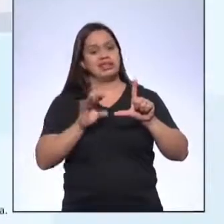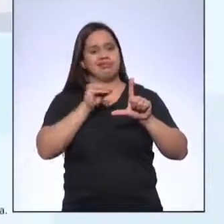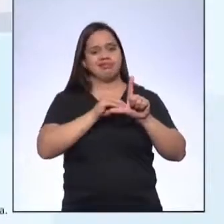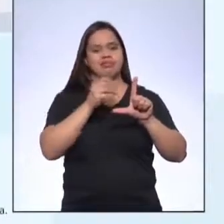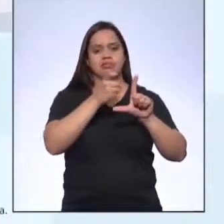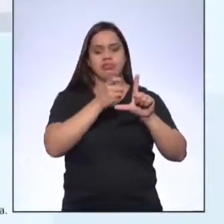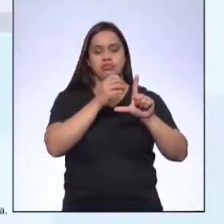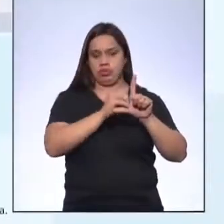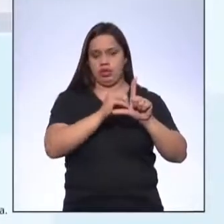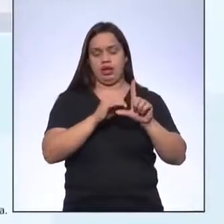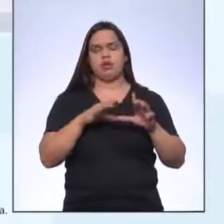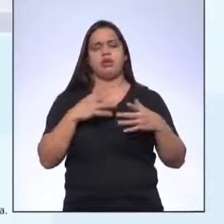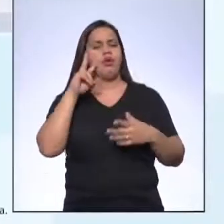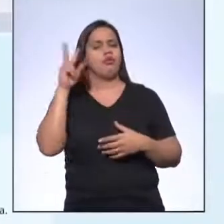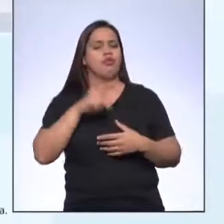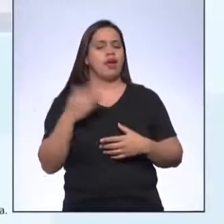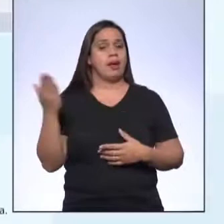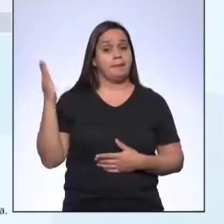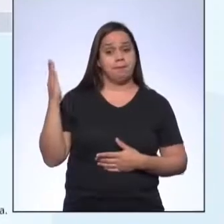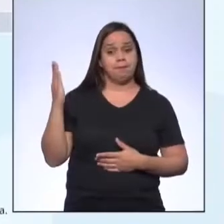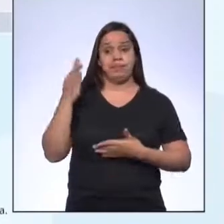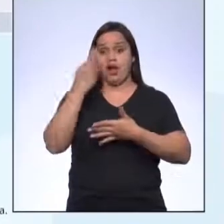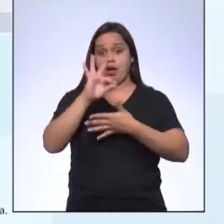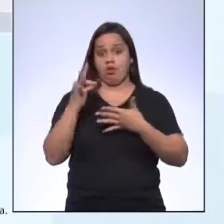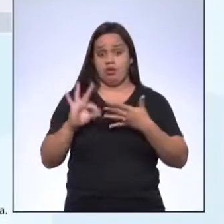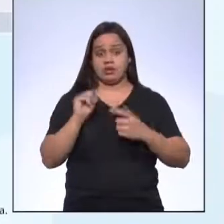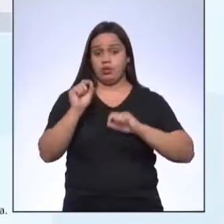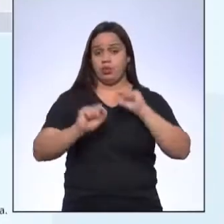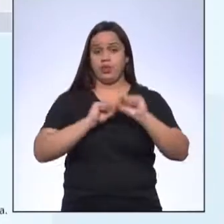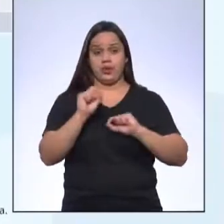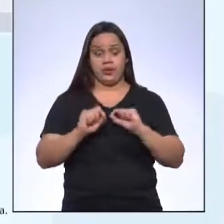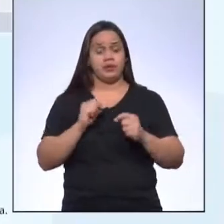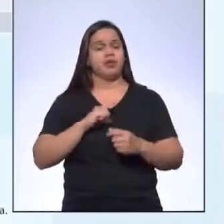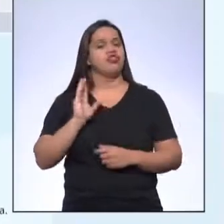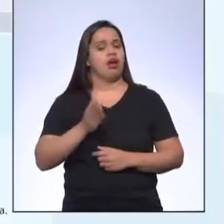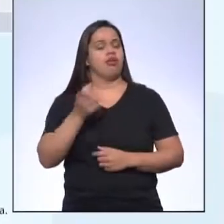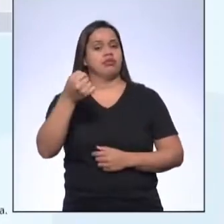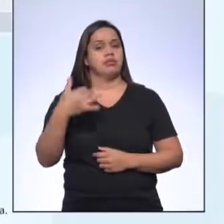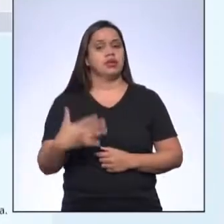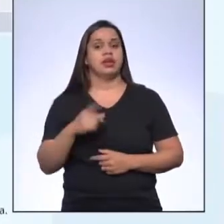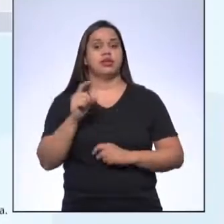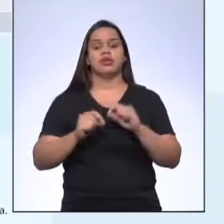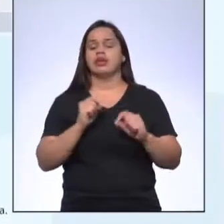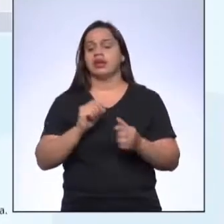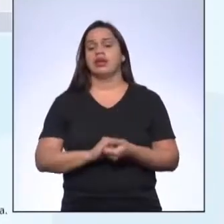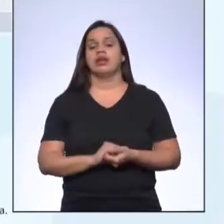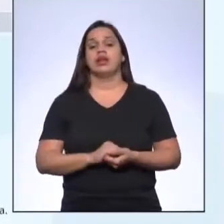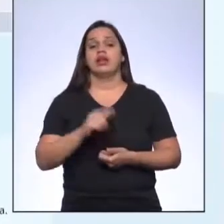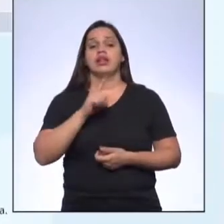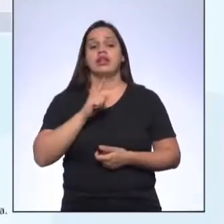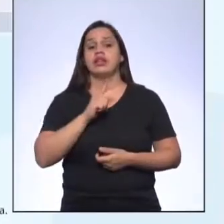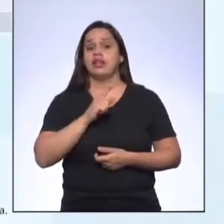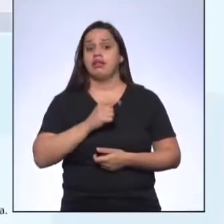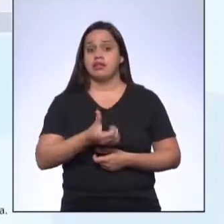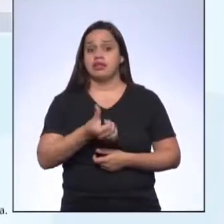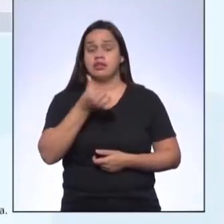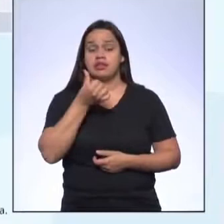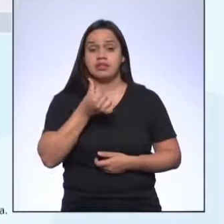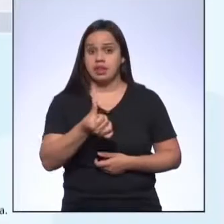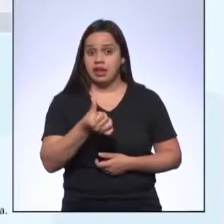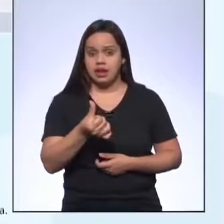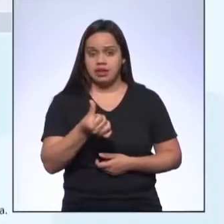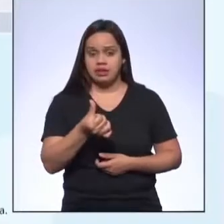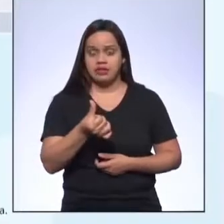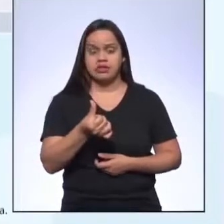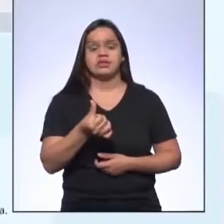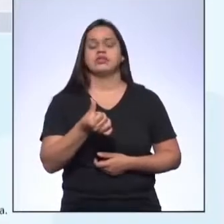correção que eu trouxe observa que nessa correção Oi gente tava falando foram seis valores